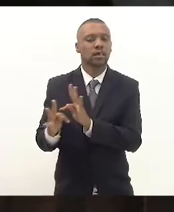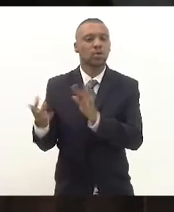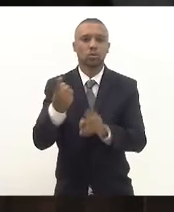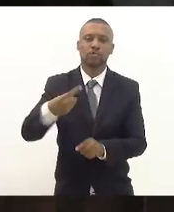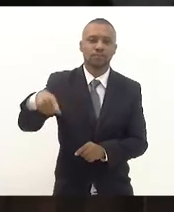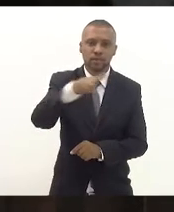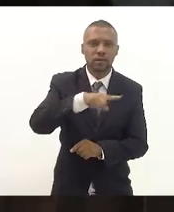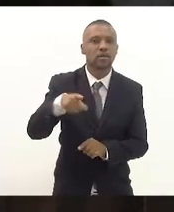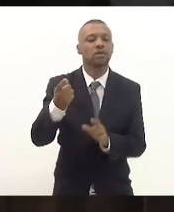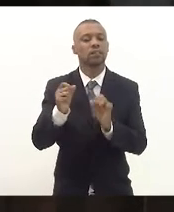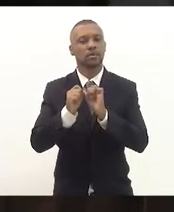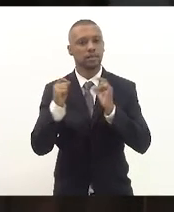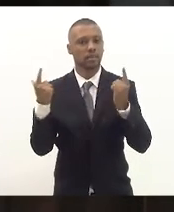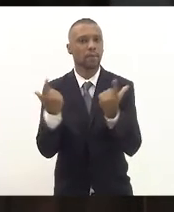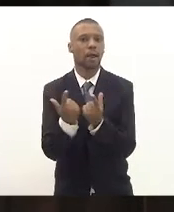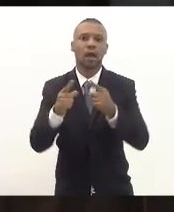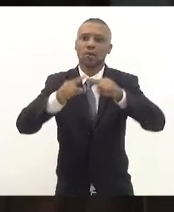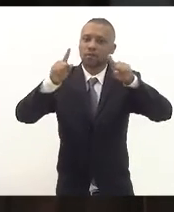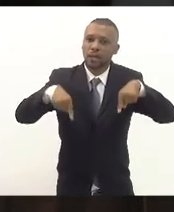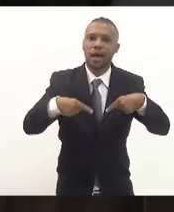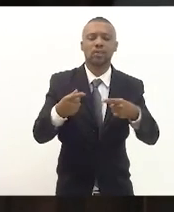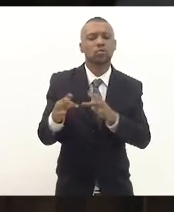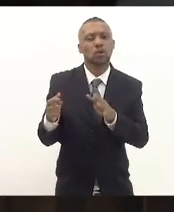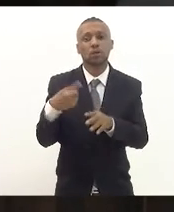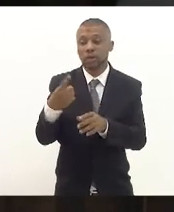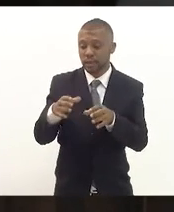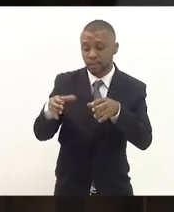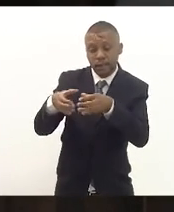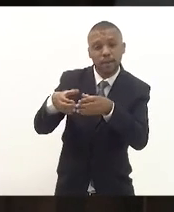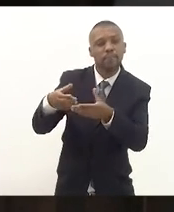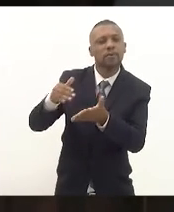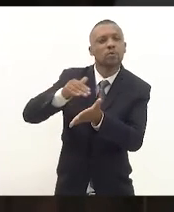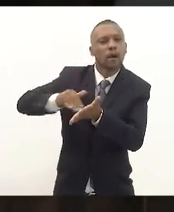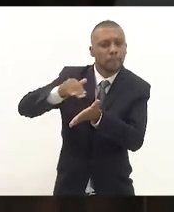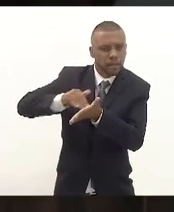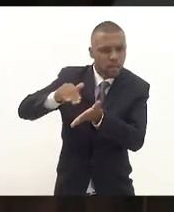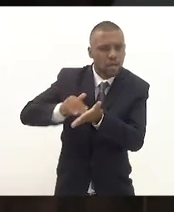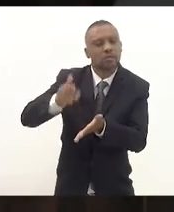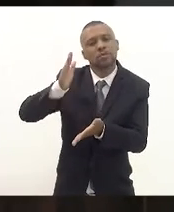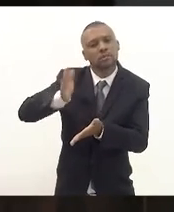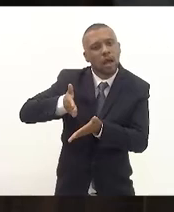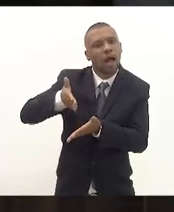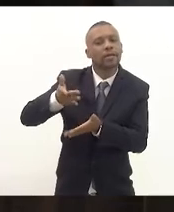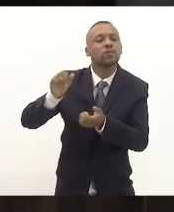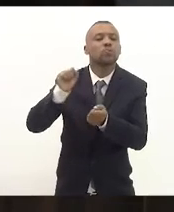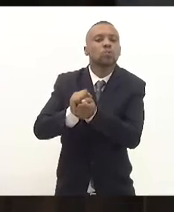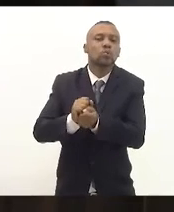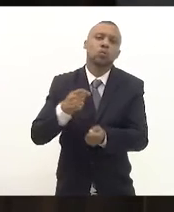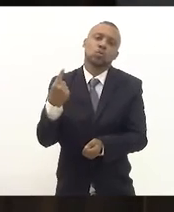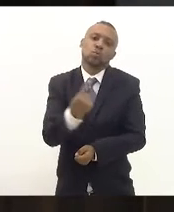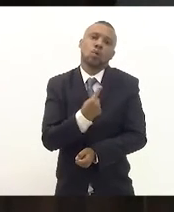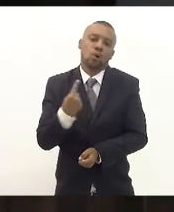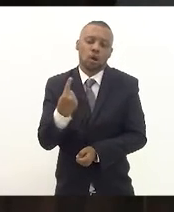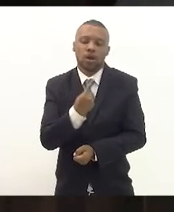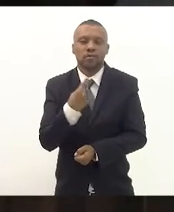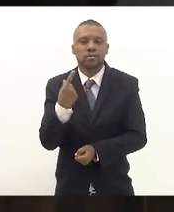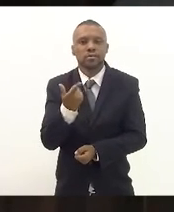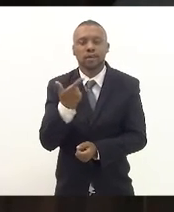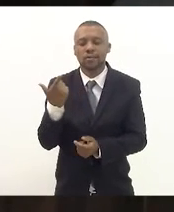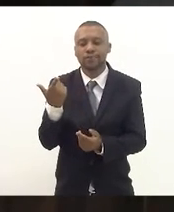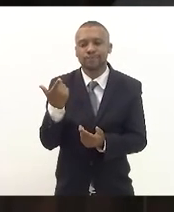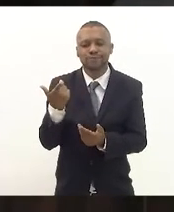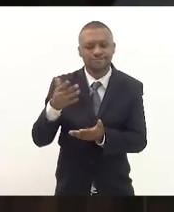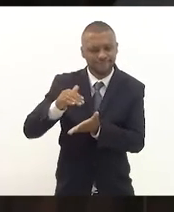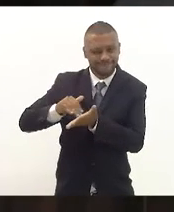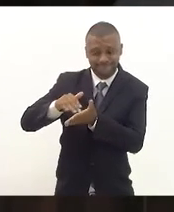na Assembleia Legislativa agradecer toda a nossa equipe do gabinete que estão aqui comigo eu quero o nome do